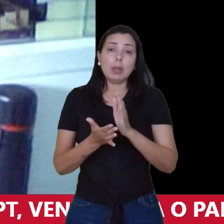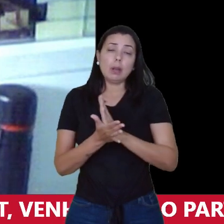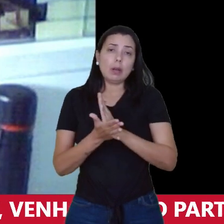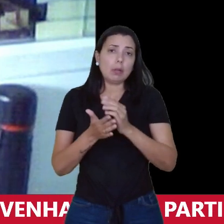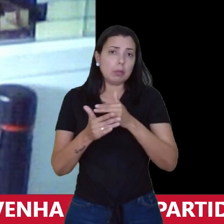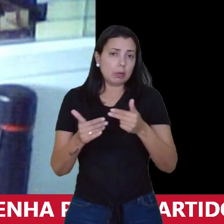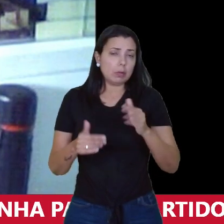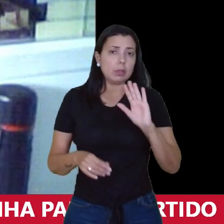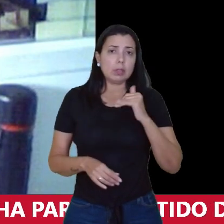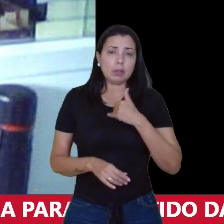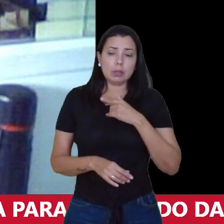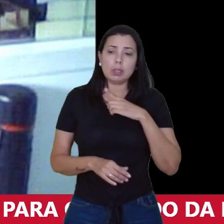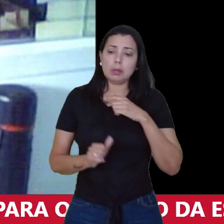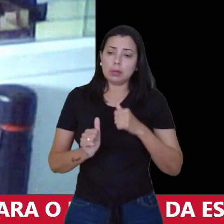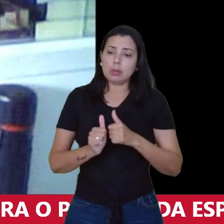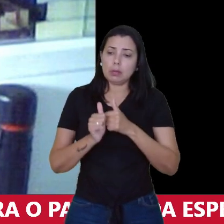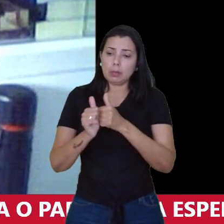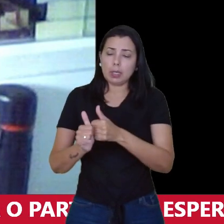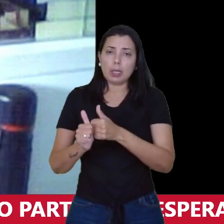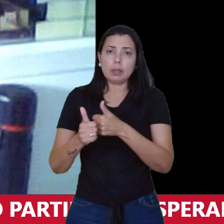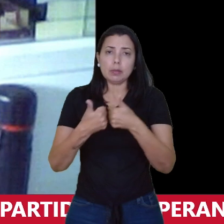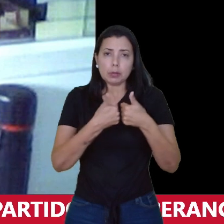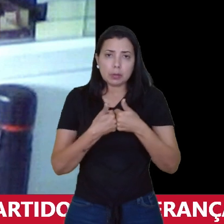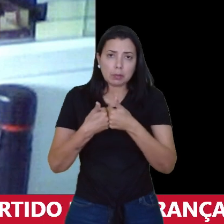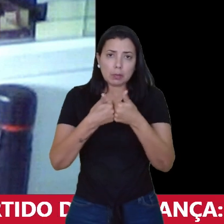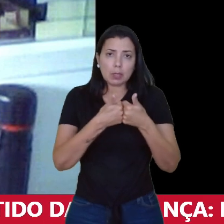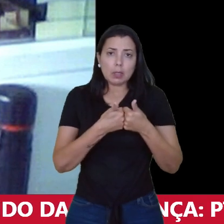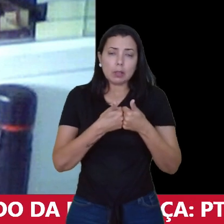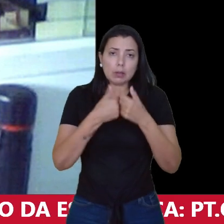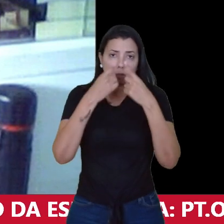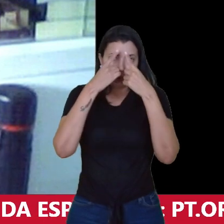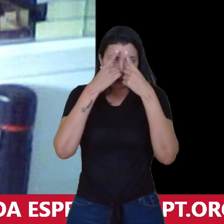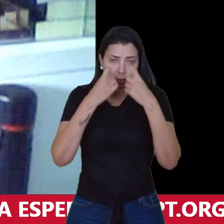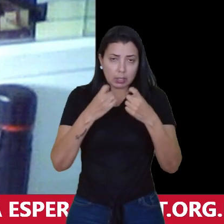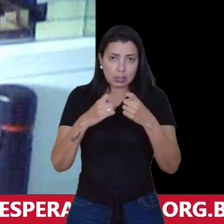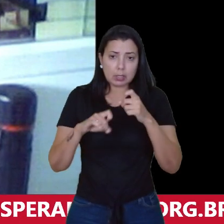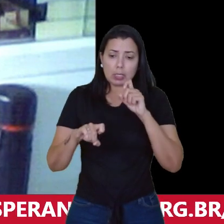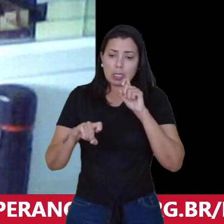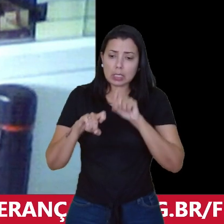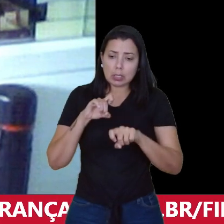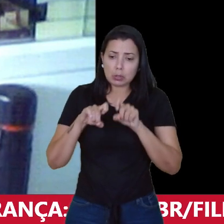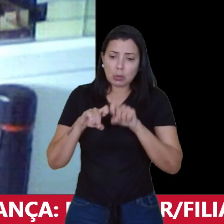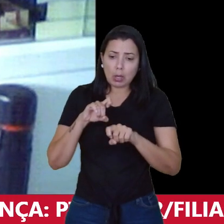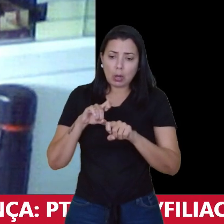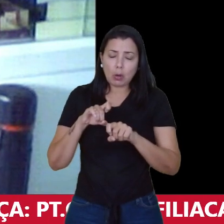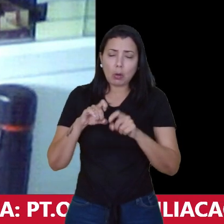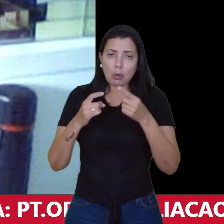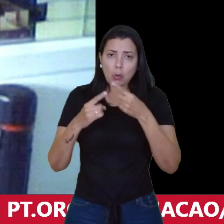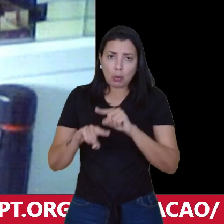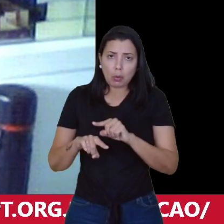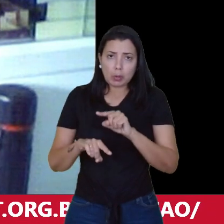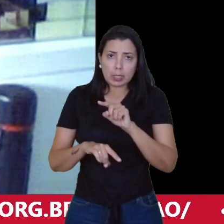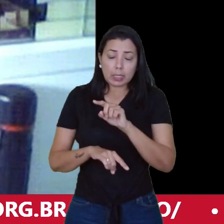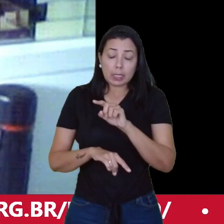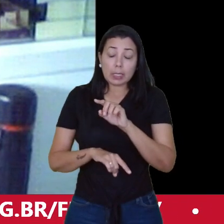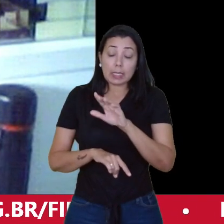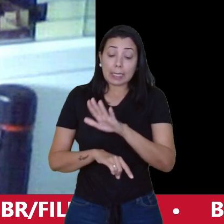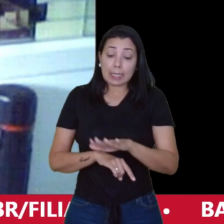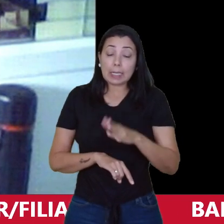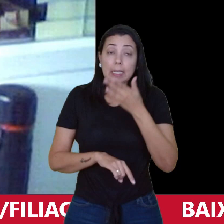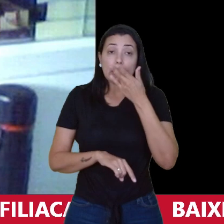nós temos acompanhado muito de perto, que é a violência sexual contra crianças, especialmente contra meninas.